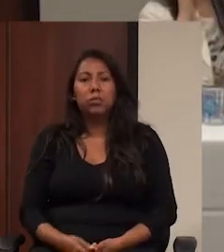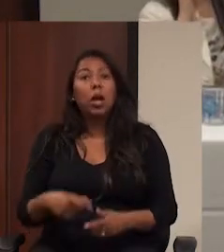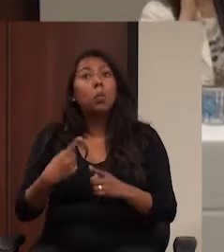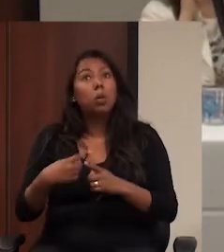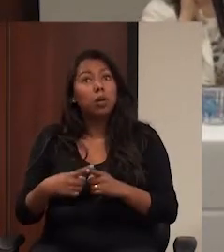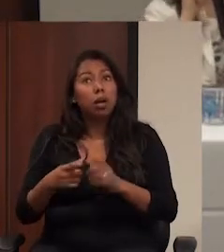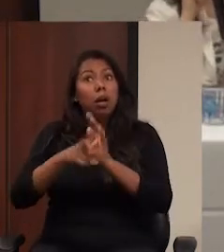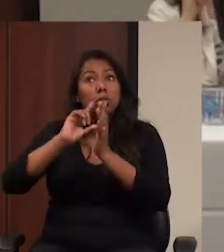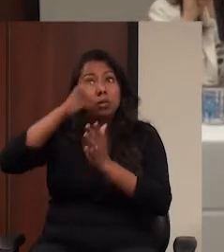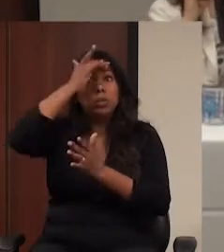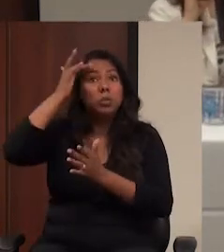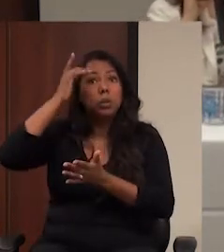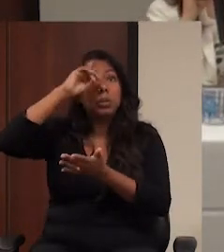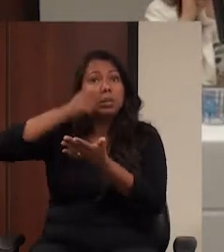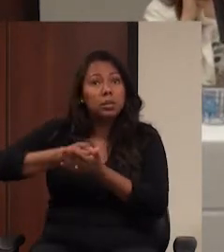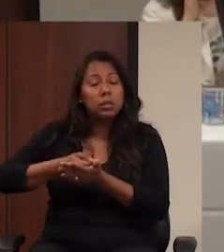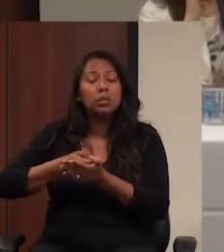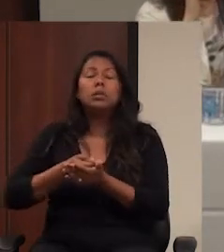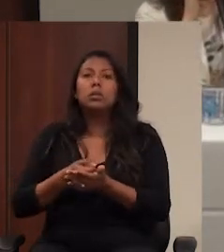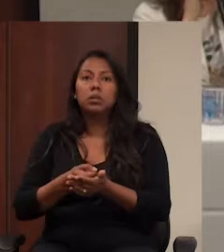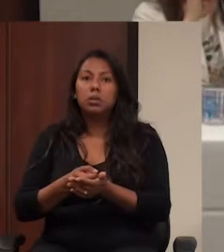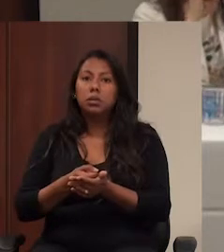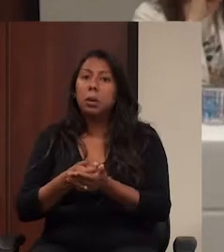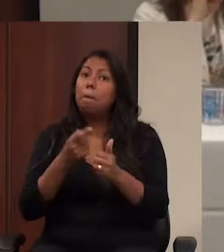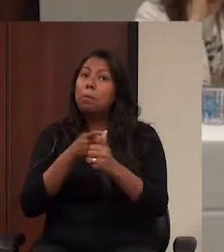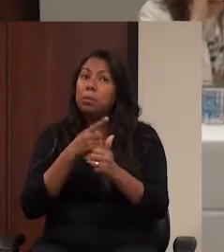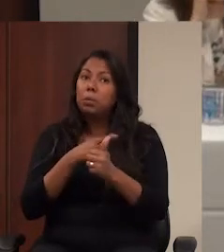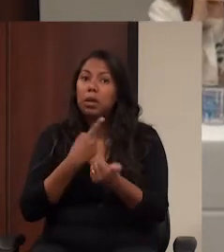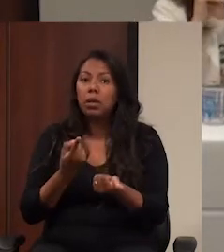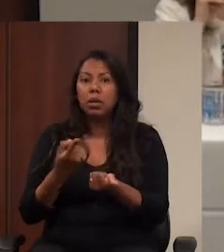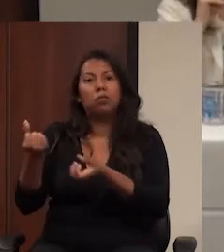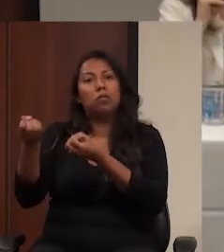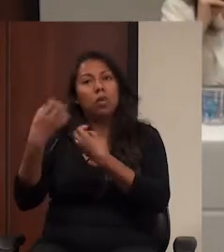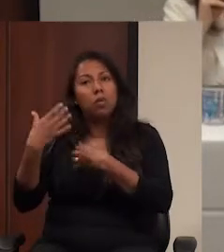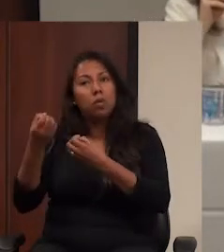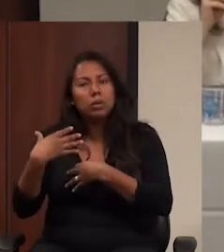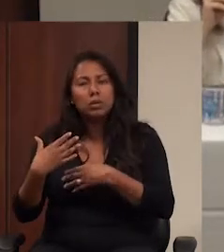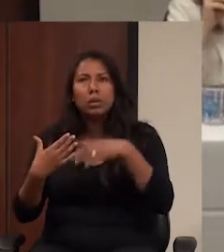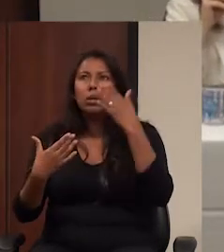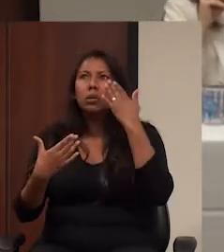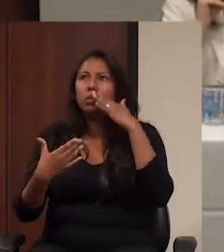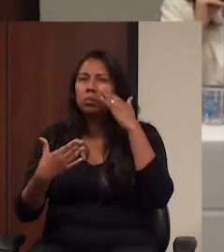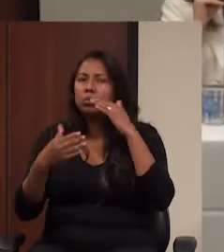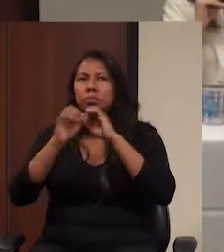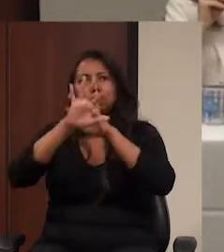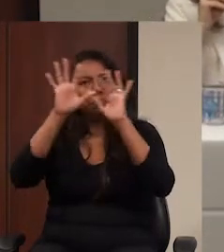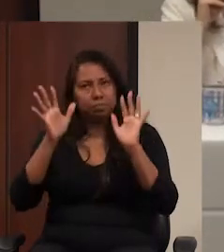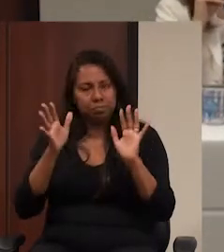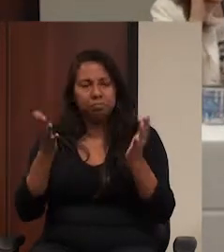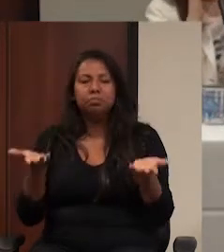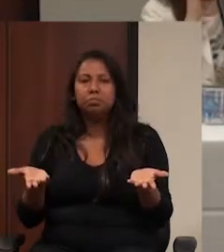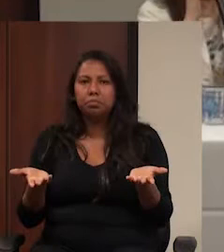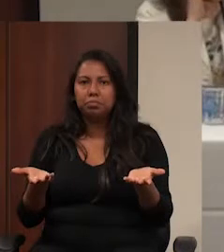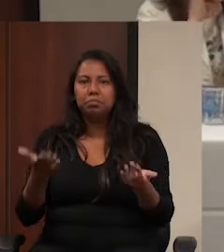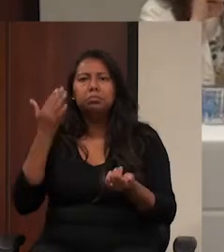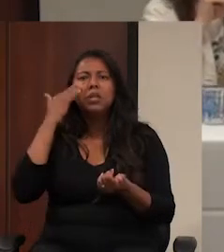que a pessoa possa decidir, né, primeiro ela tem que o quê? Obter informação para entender sobre aquele determinado assunto. Ela tem que